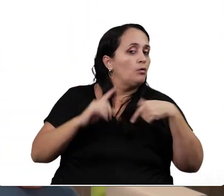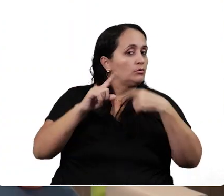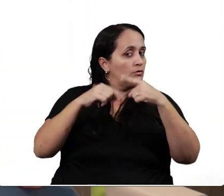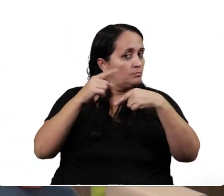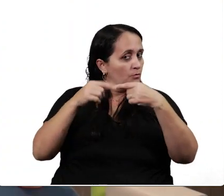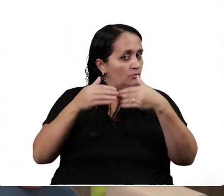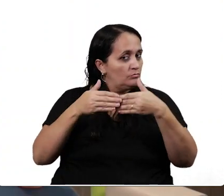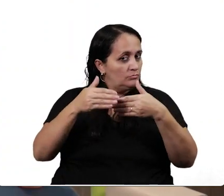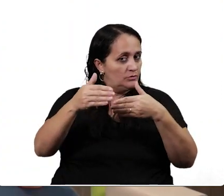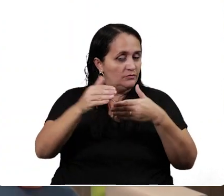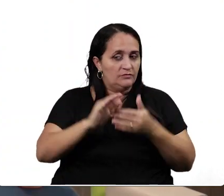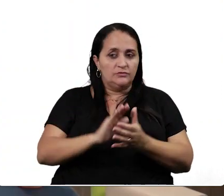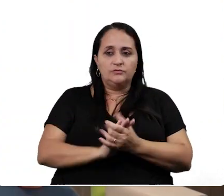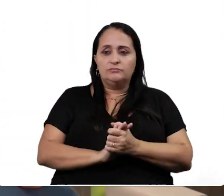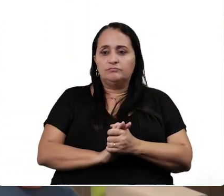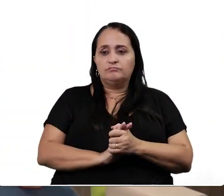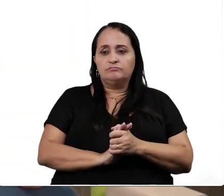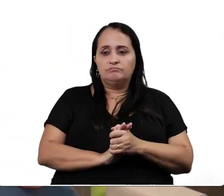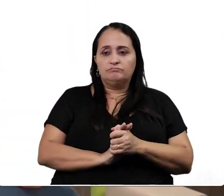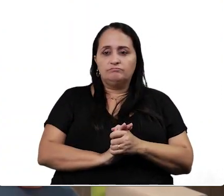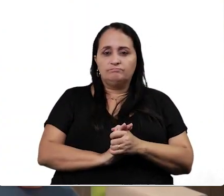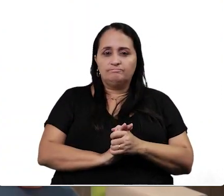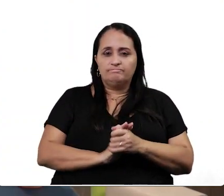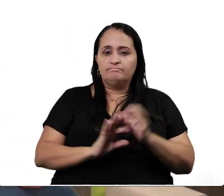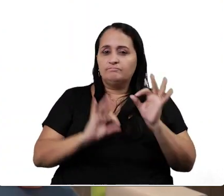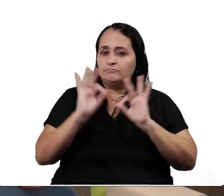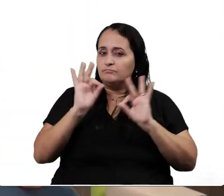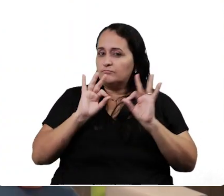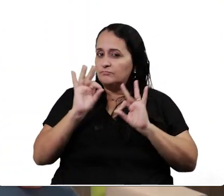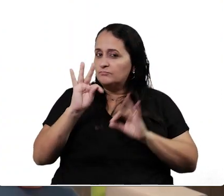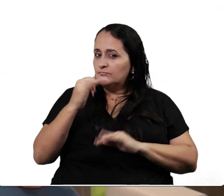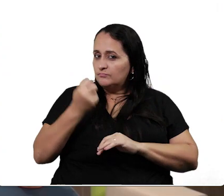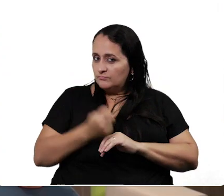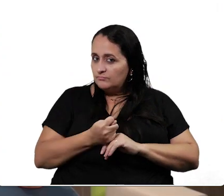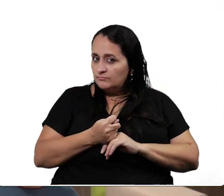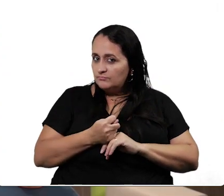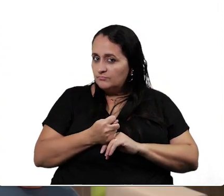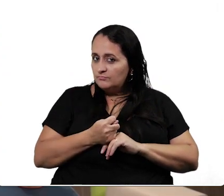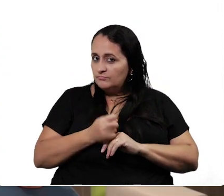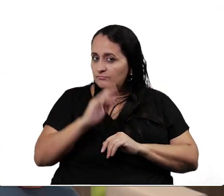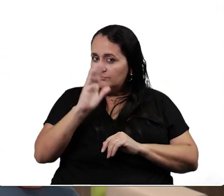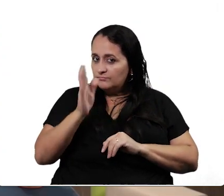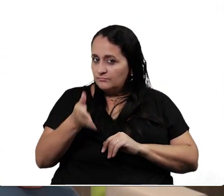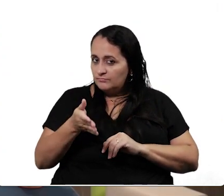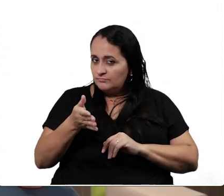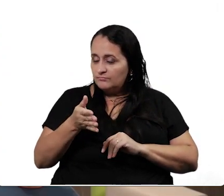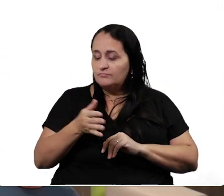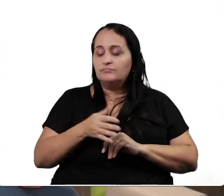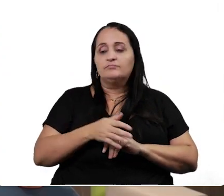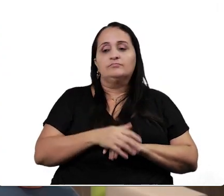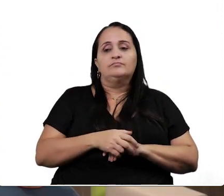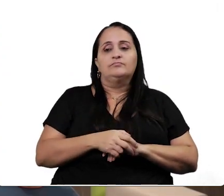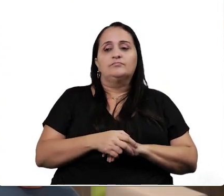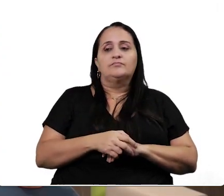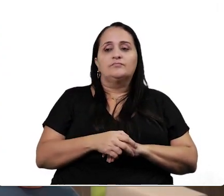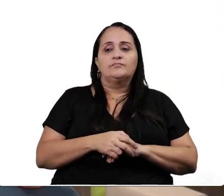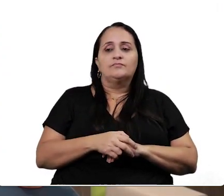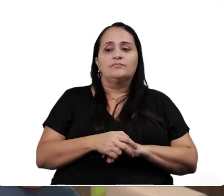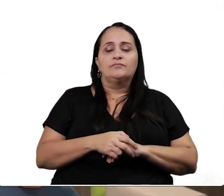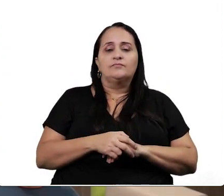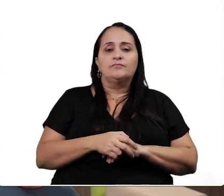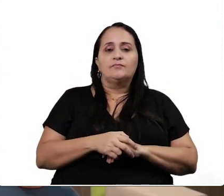frente, tá? Deu tempo? Organizou todo o seu material aí? Por